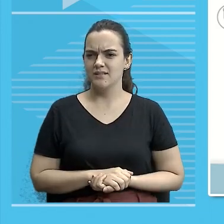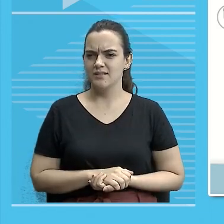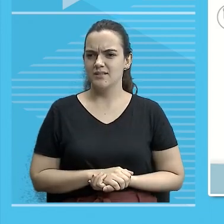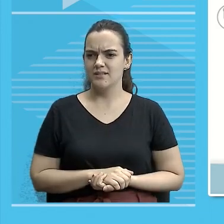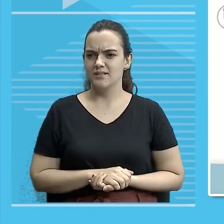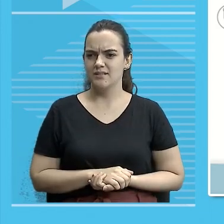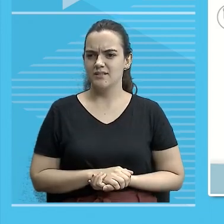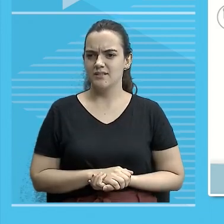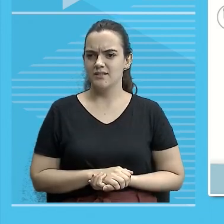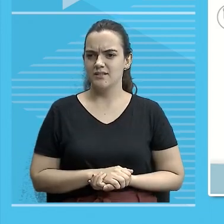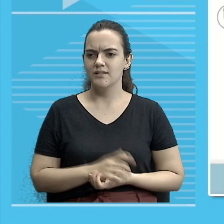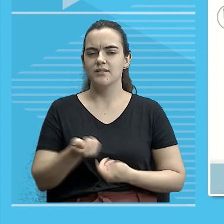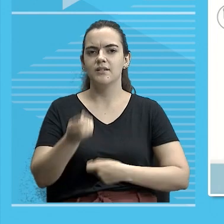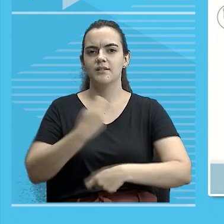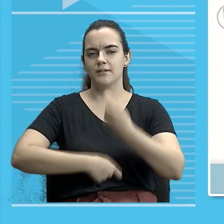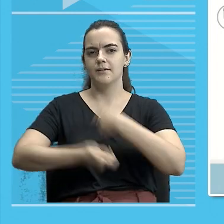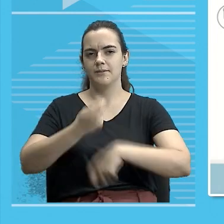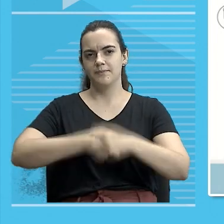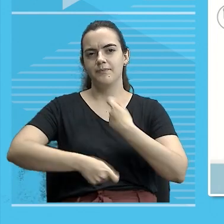obrigado